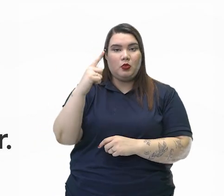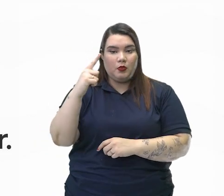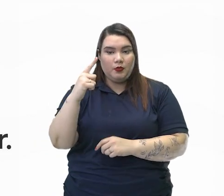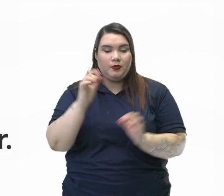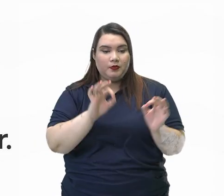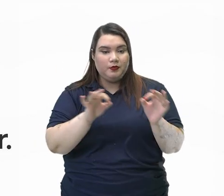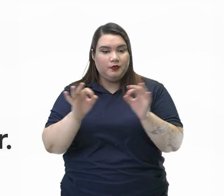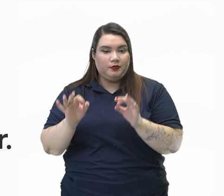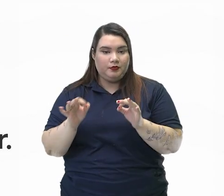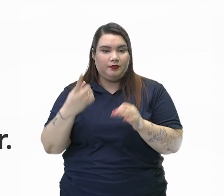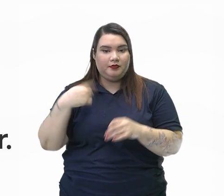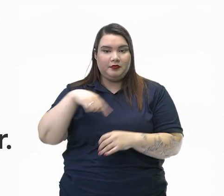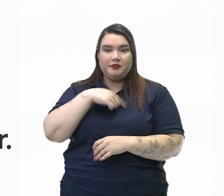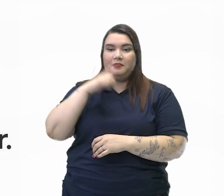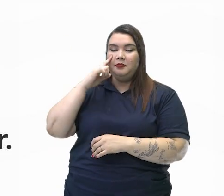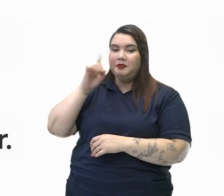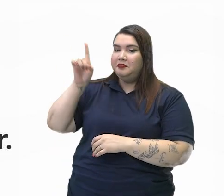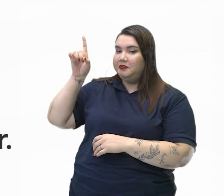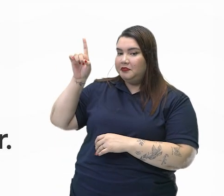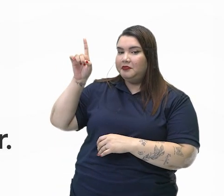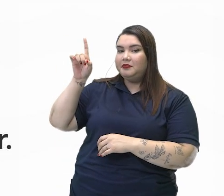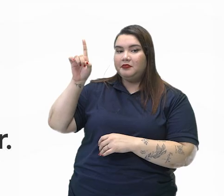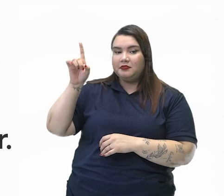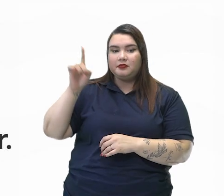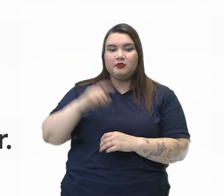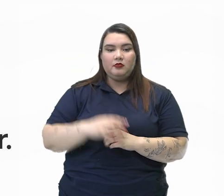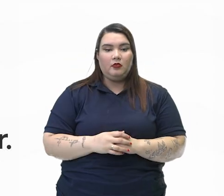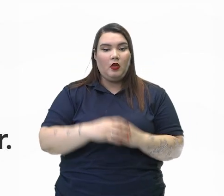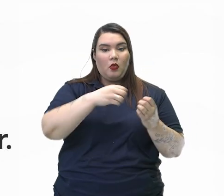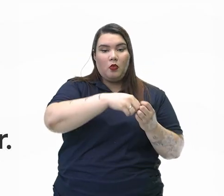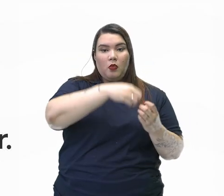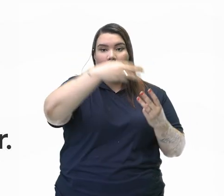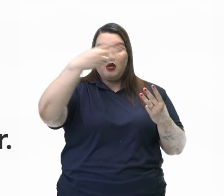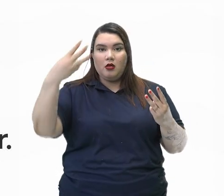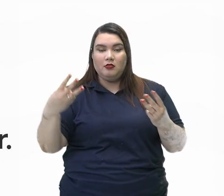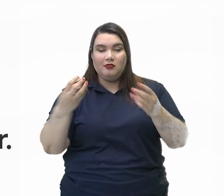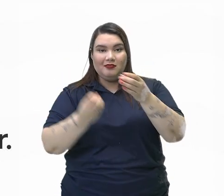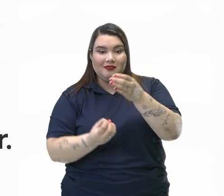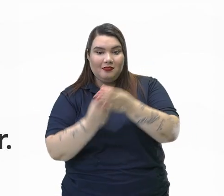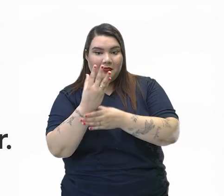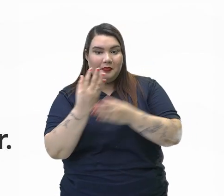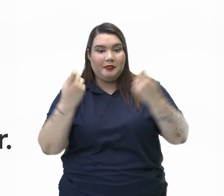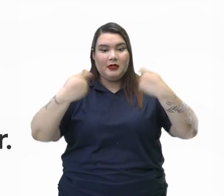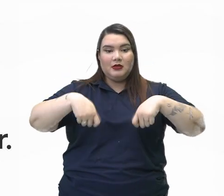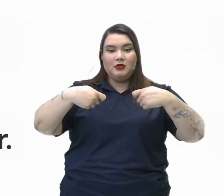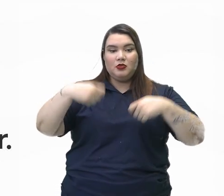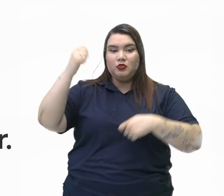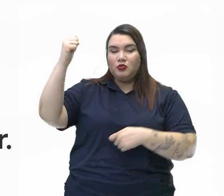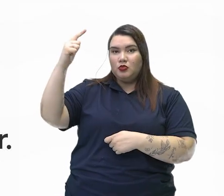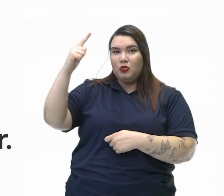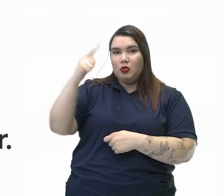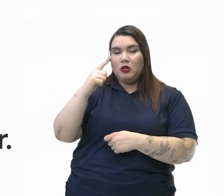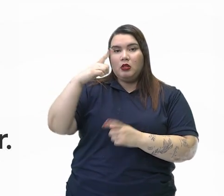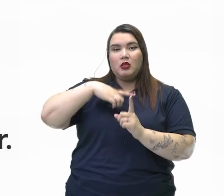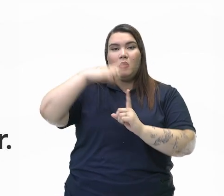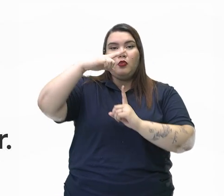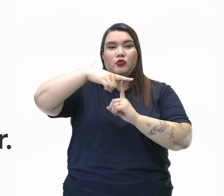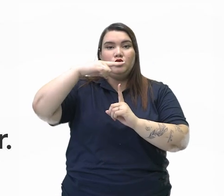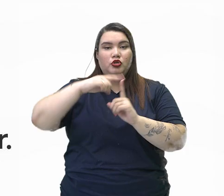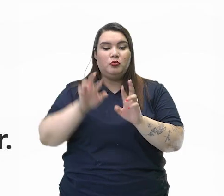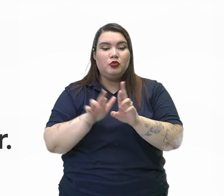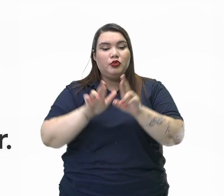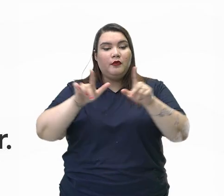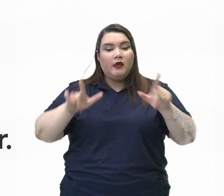observador em relação ao Sol, como nós estamos vendo essa imagem. Para o arco-íris ser formado, o Sol